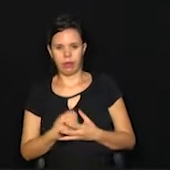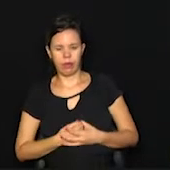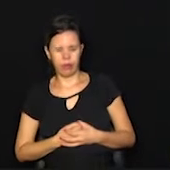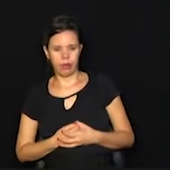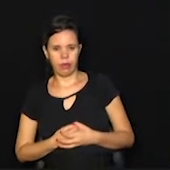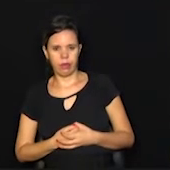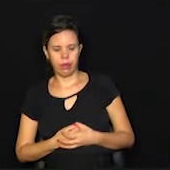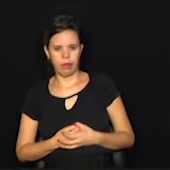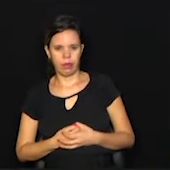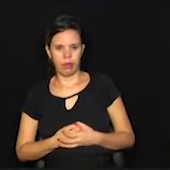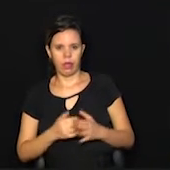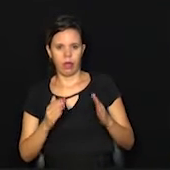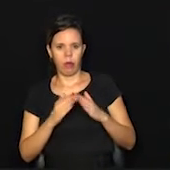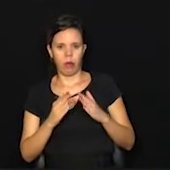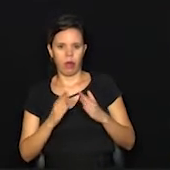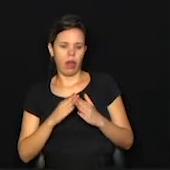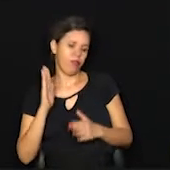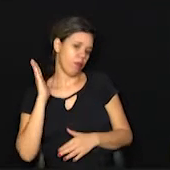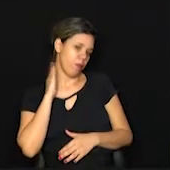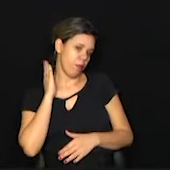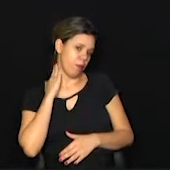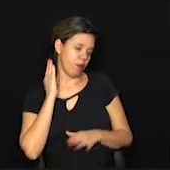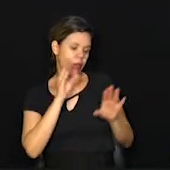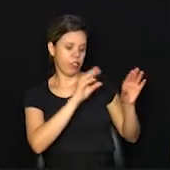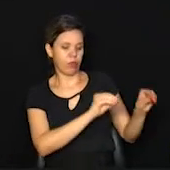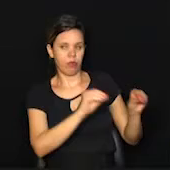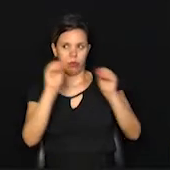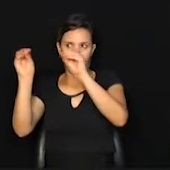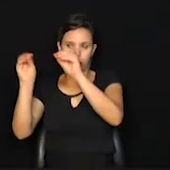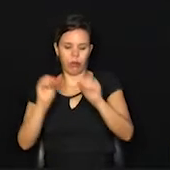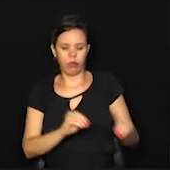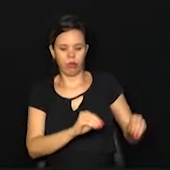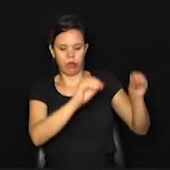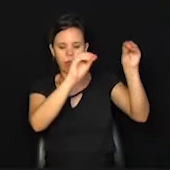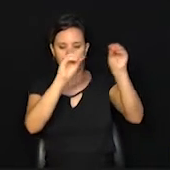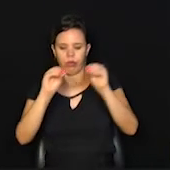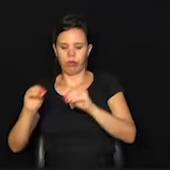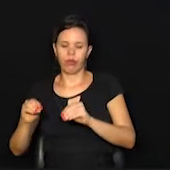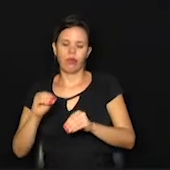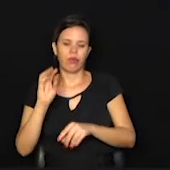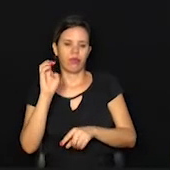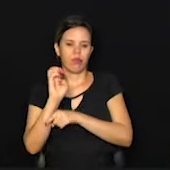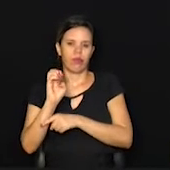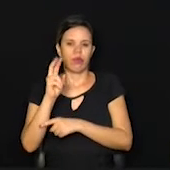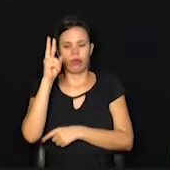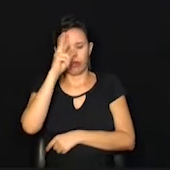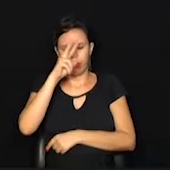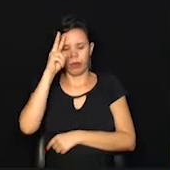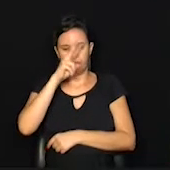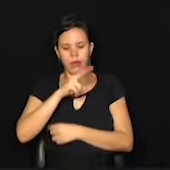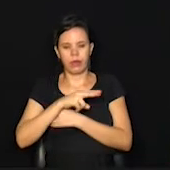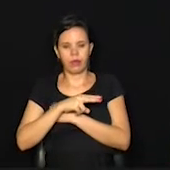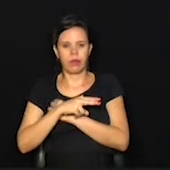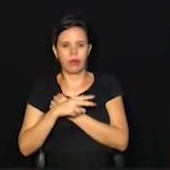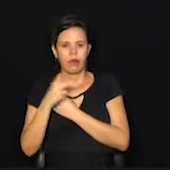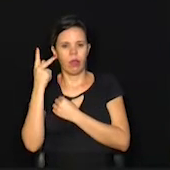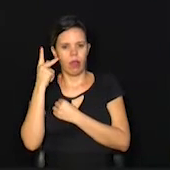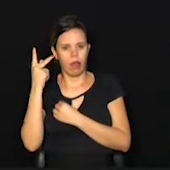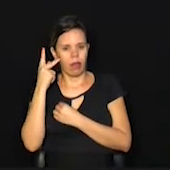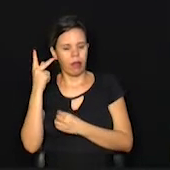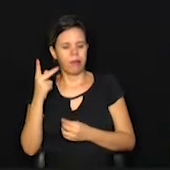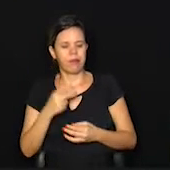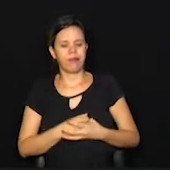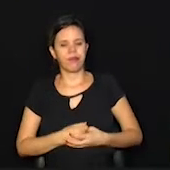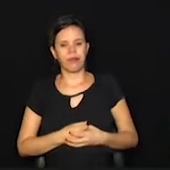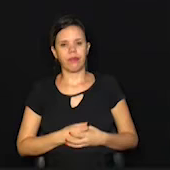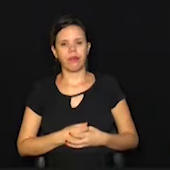a gente morava em Belém do Pará a gente mudava muito né eu me lembro de morar em São Paulo na